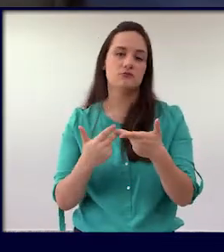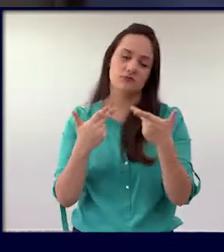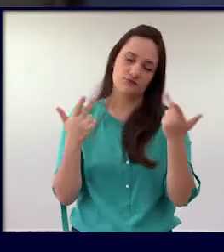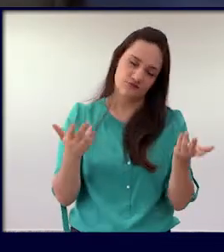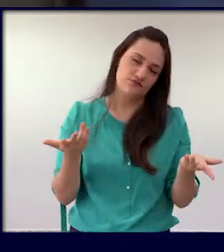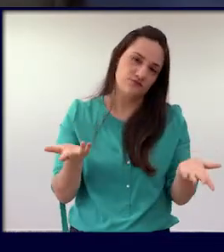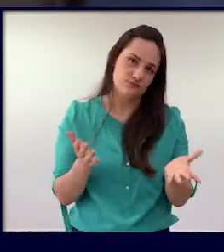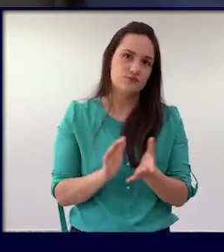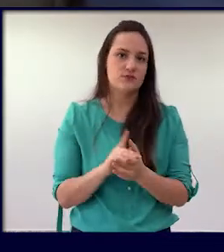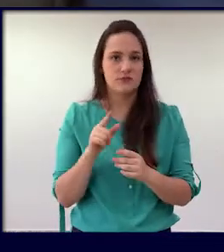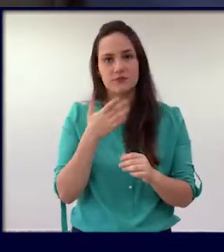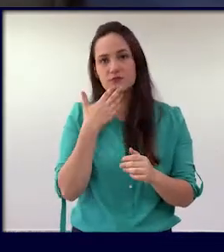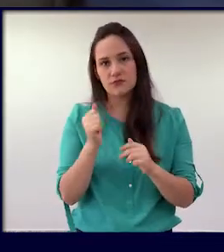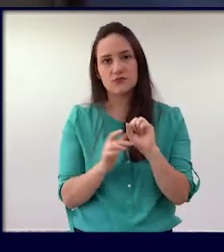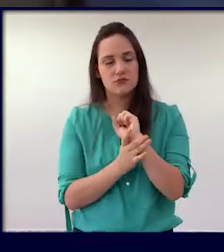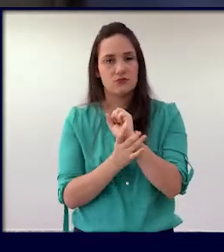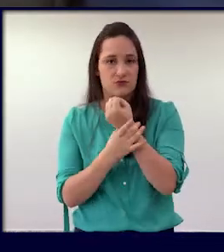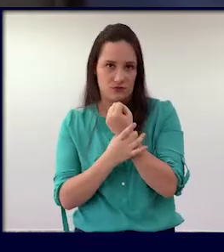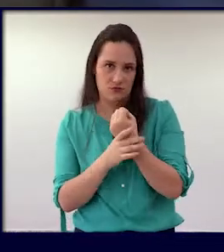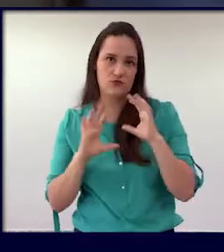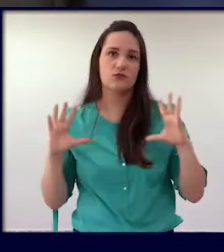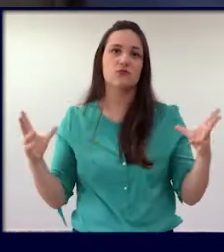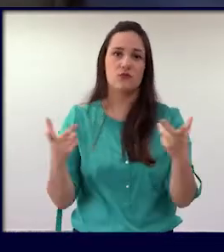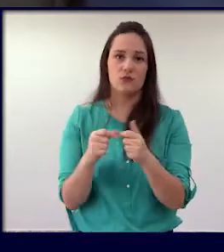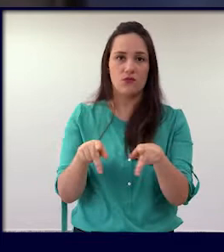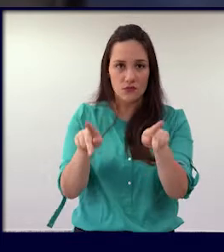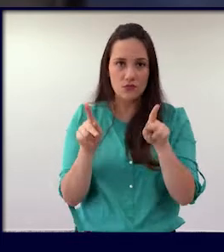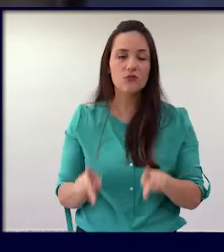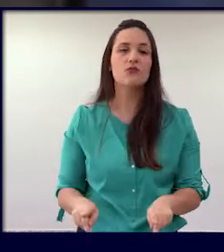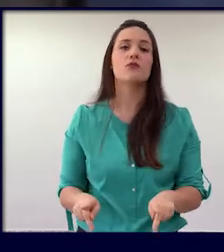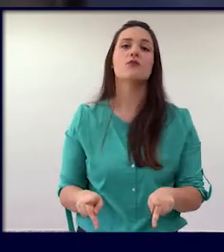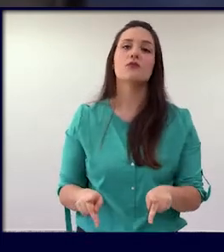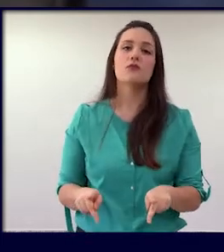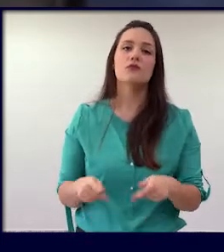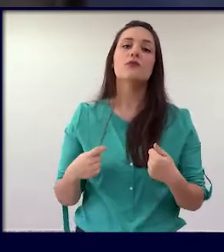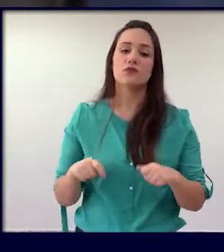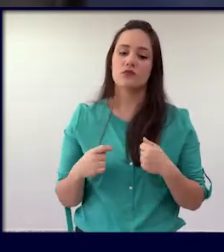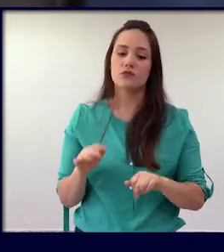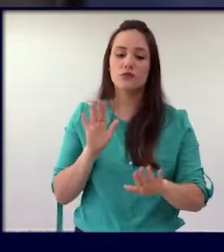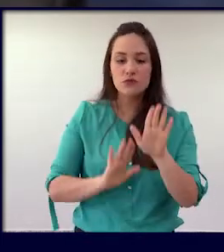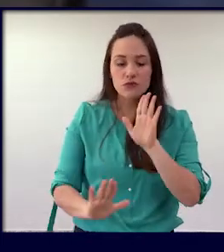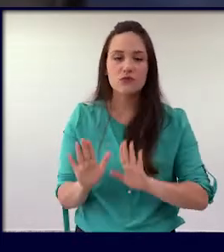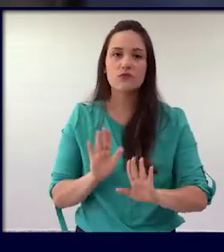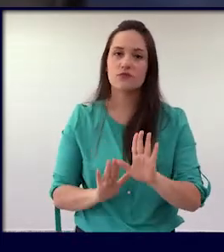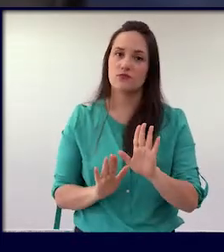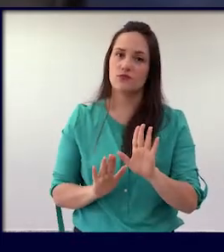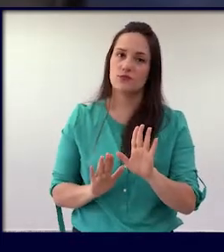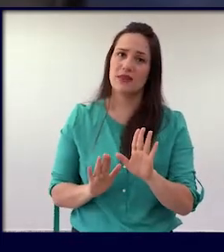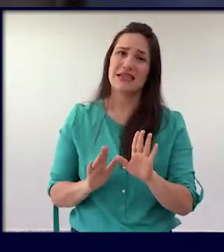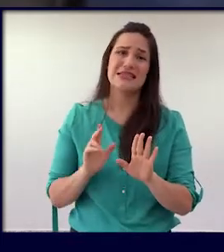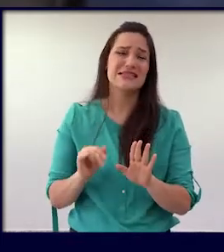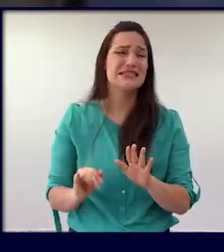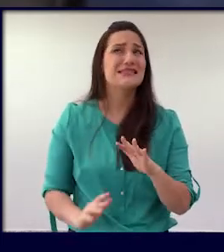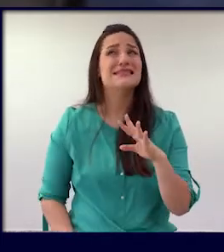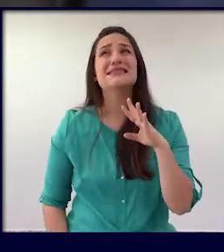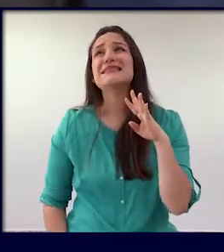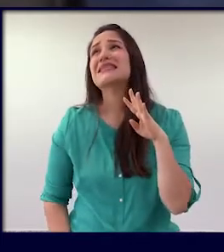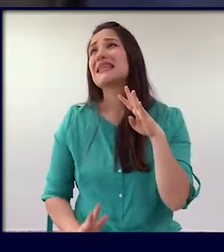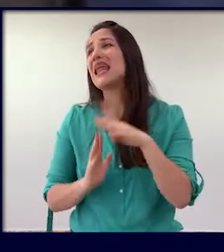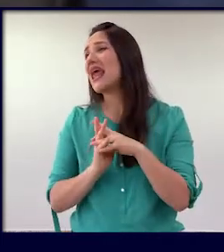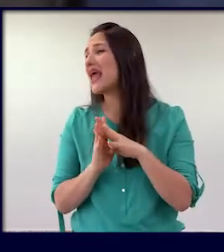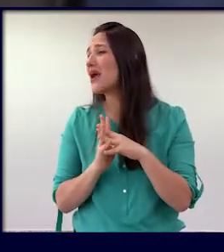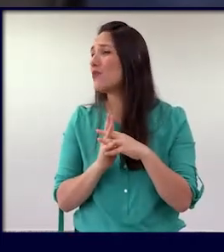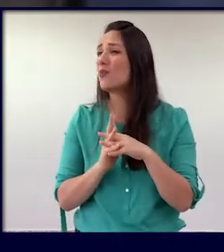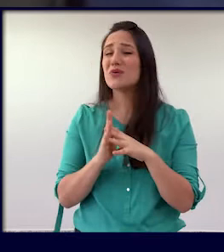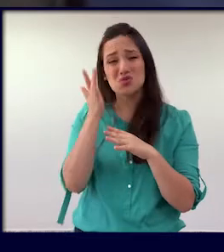né, de segurança de toda a população e de todas as pessoas envolvidas. Em casos extremos,